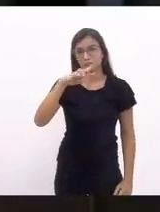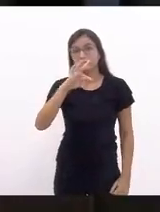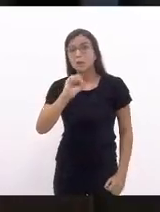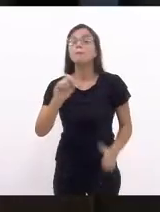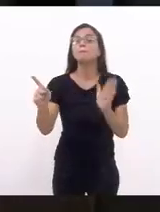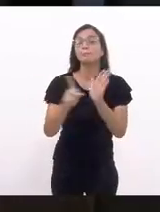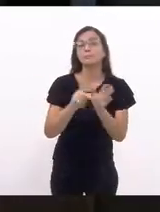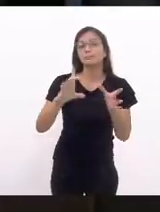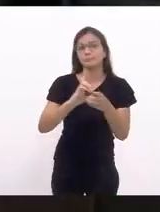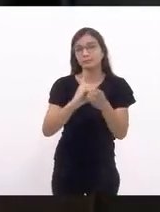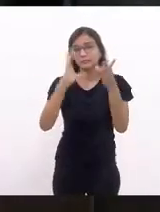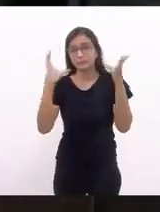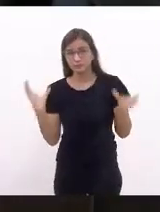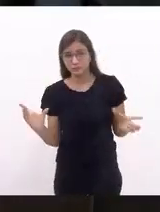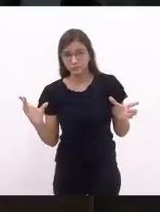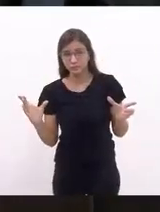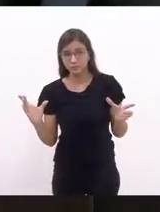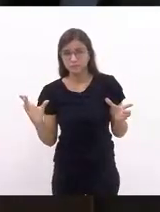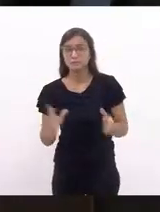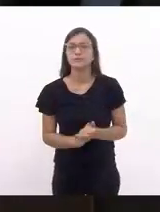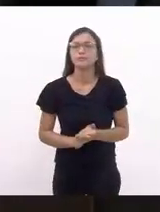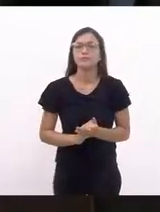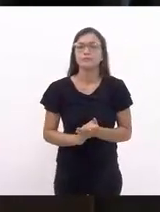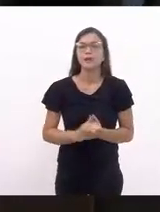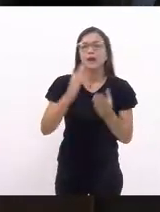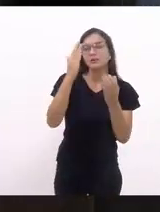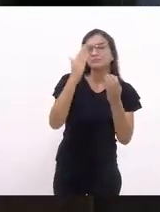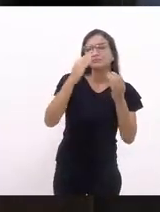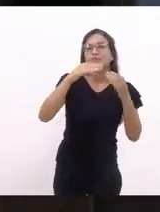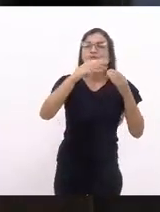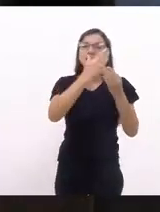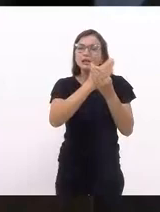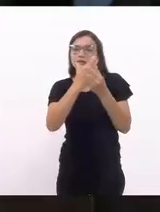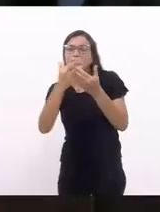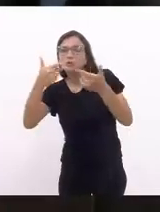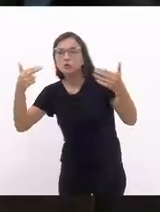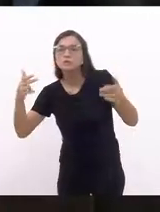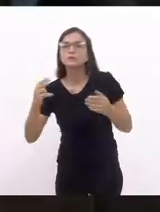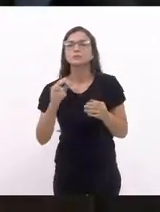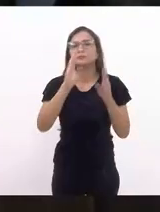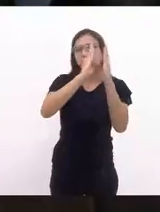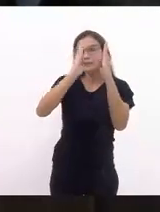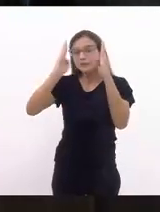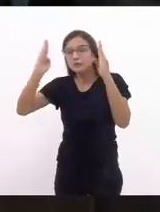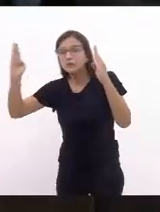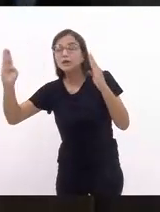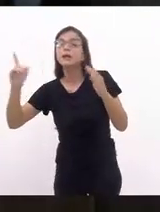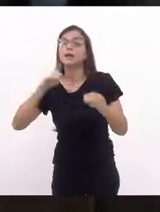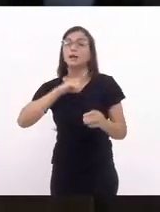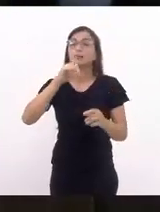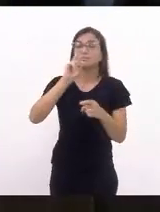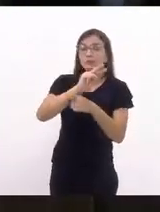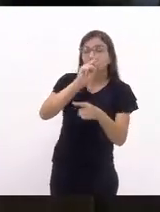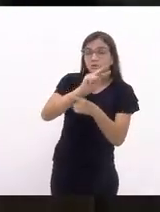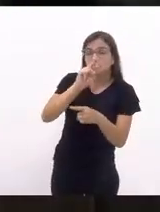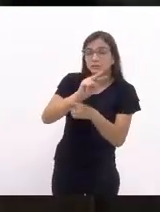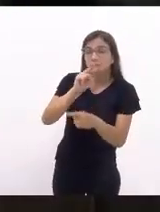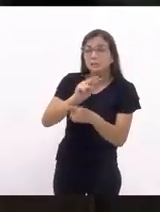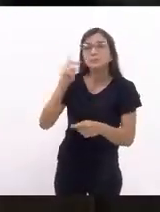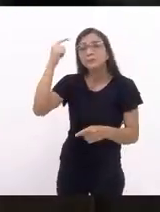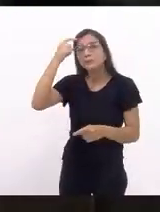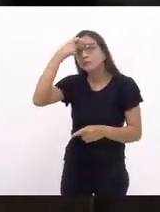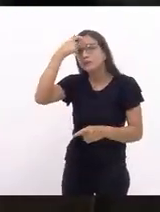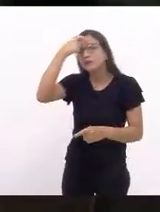departamentos arquivo biblioteca os departamentos de arquivo EA biblioteca o órgão de preservação da memória política